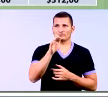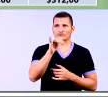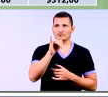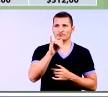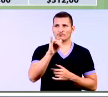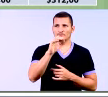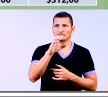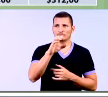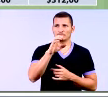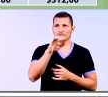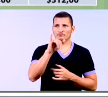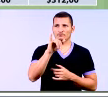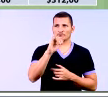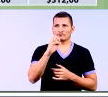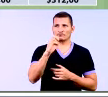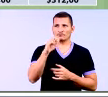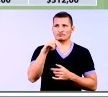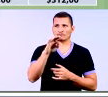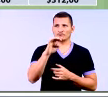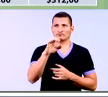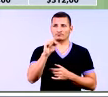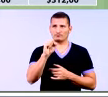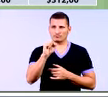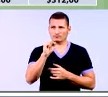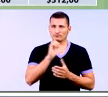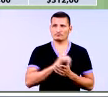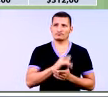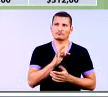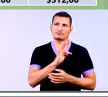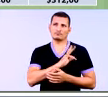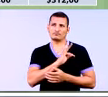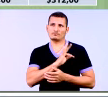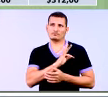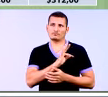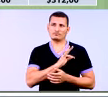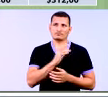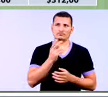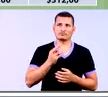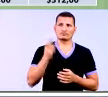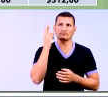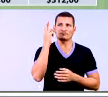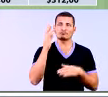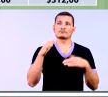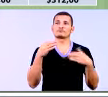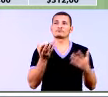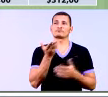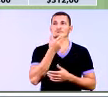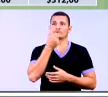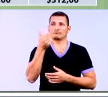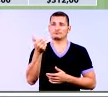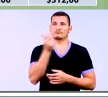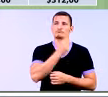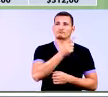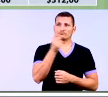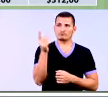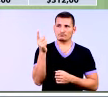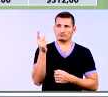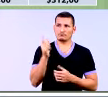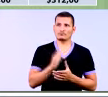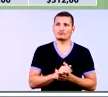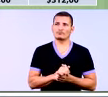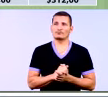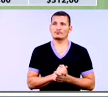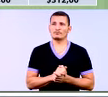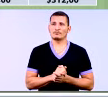São insuficientes para um técnico tomar a decisão de qual é o melhor processador desses aqui.